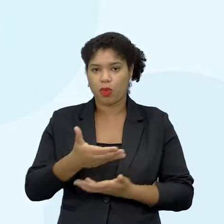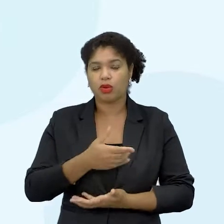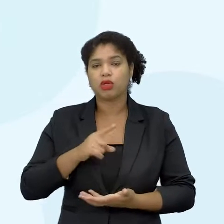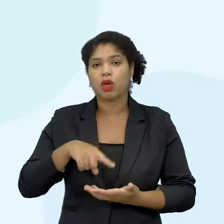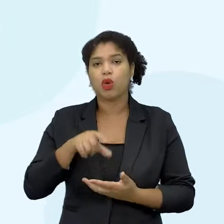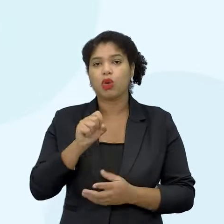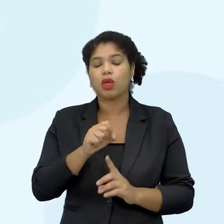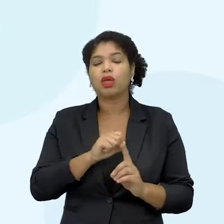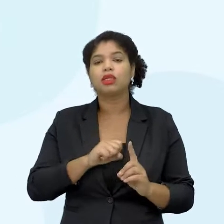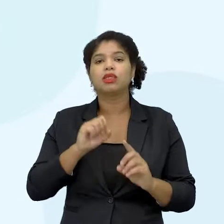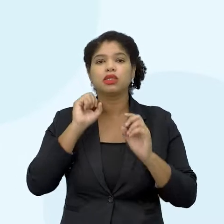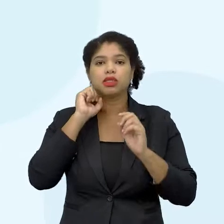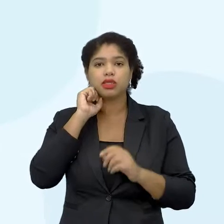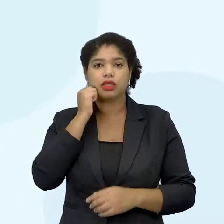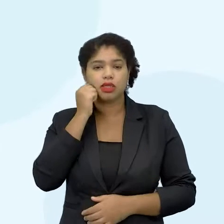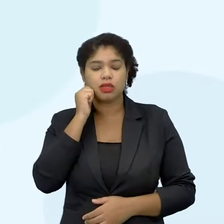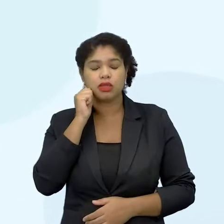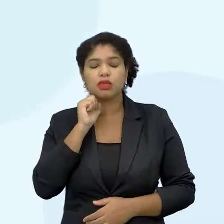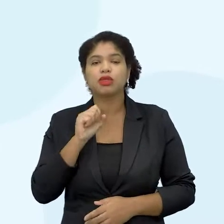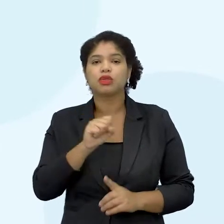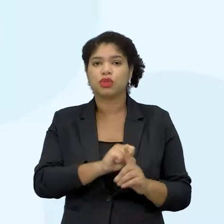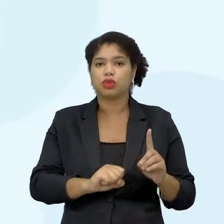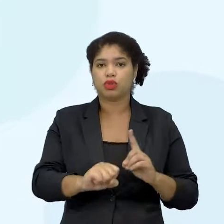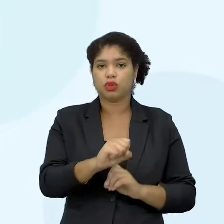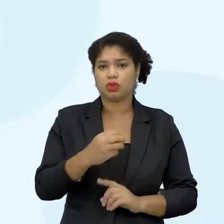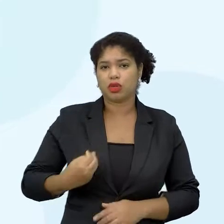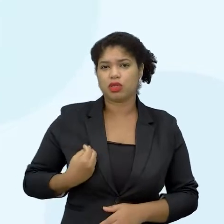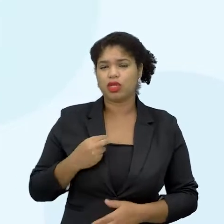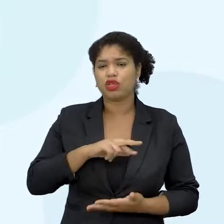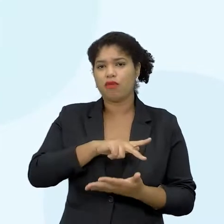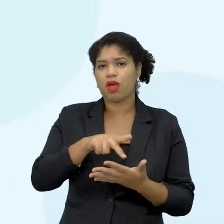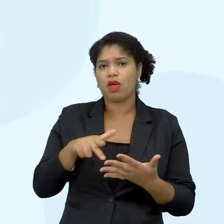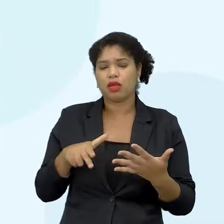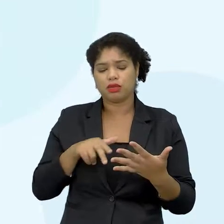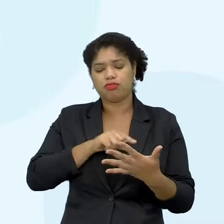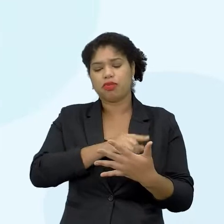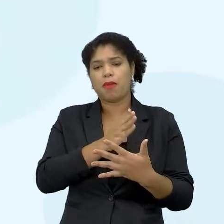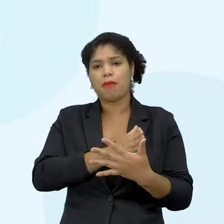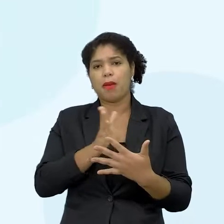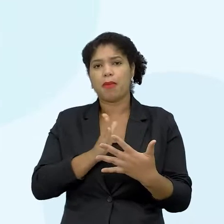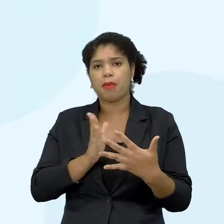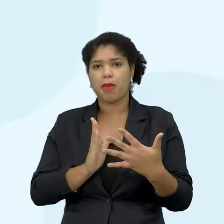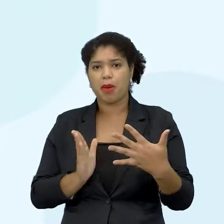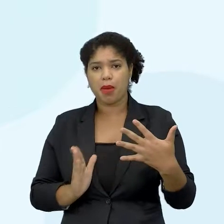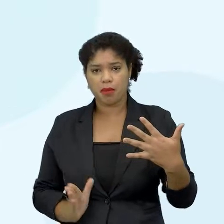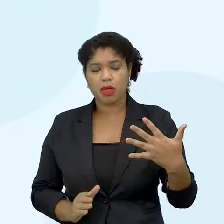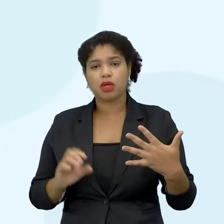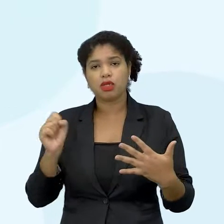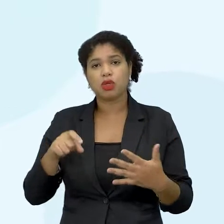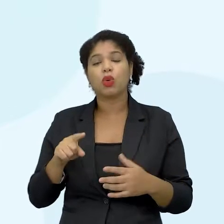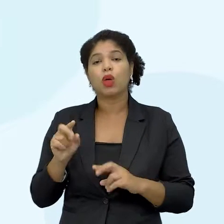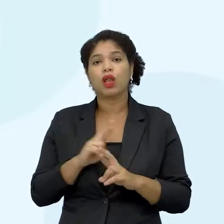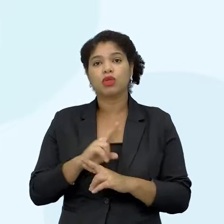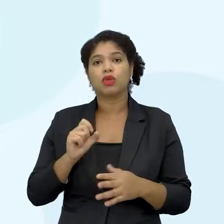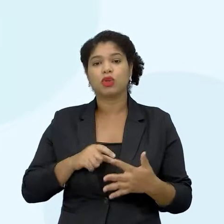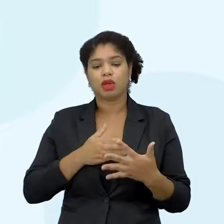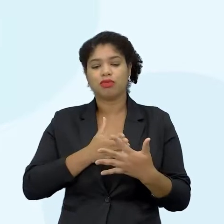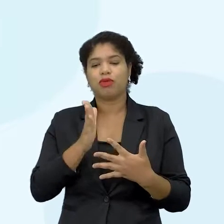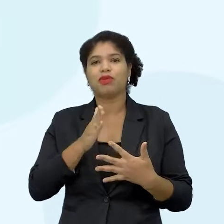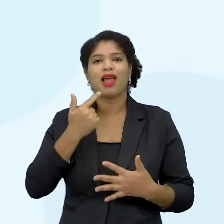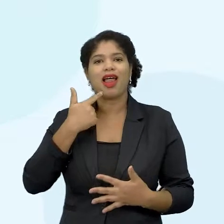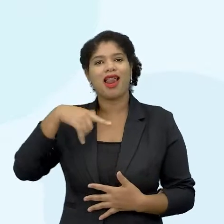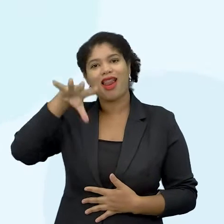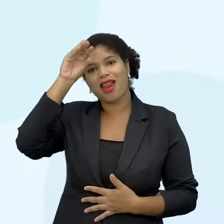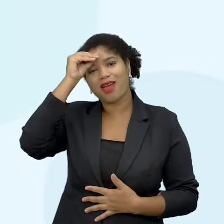ciências sociais, e que nela existem várias áreas que estão ali juntas, e isso também inclui linguagem, certo, né?